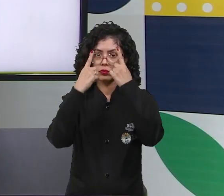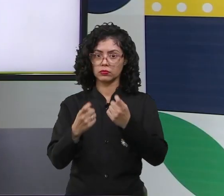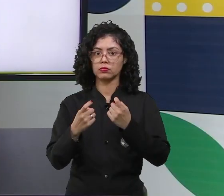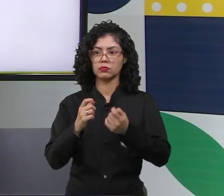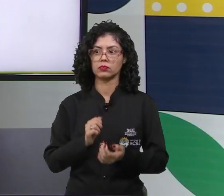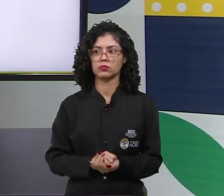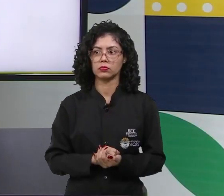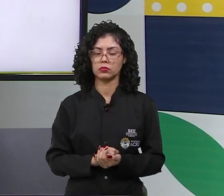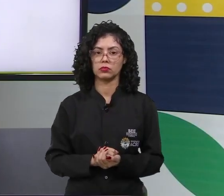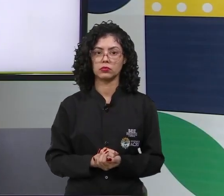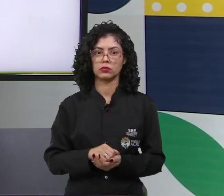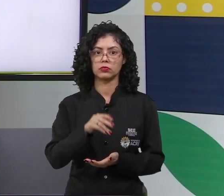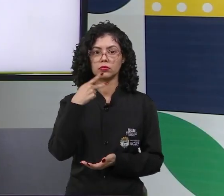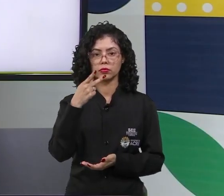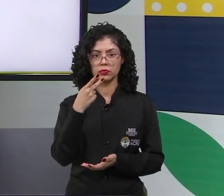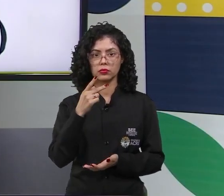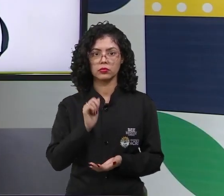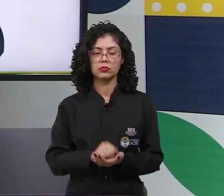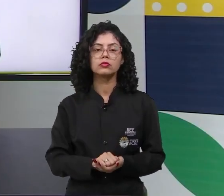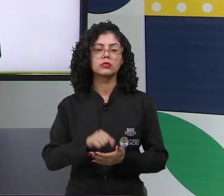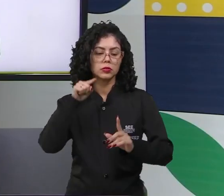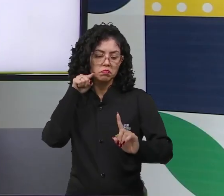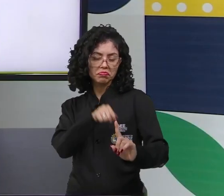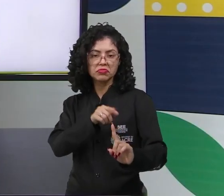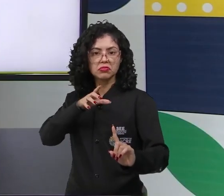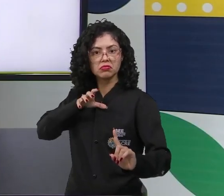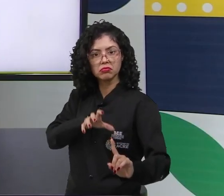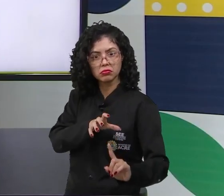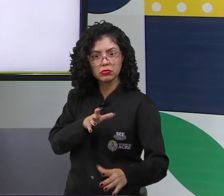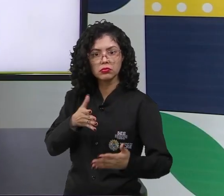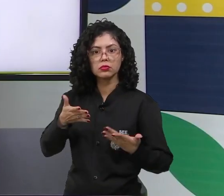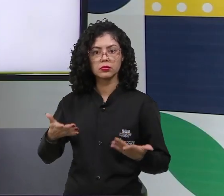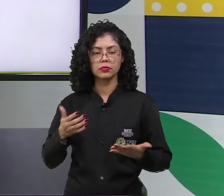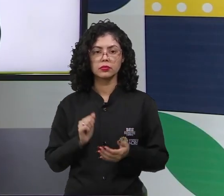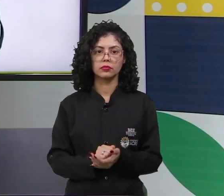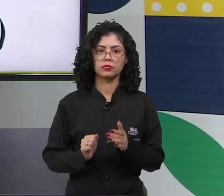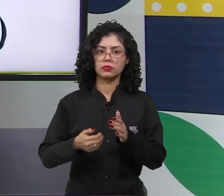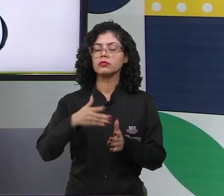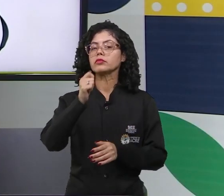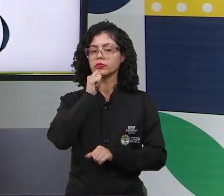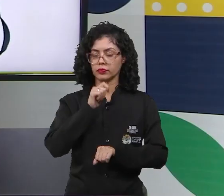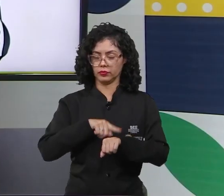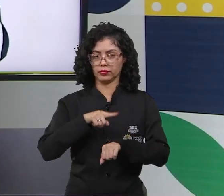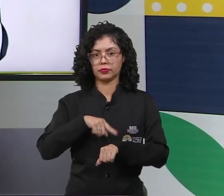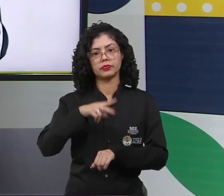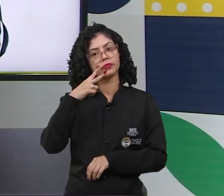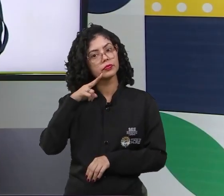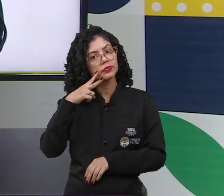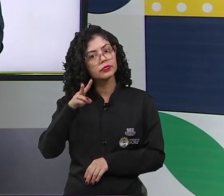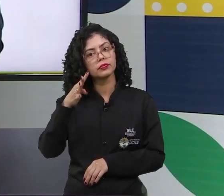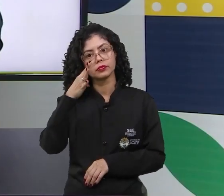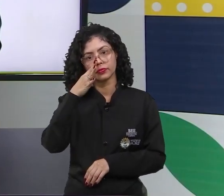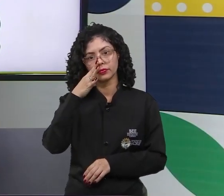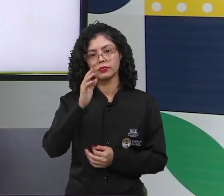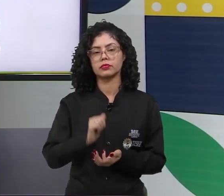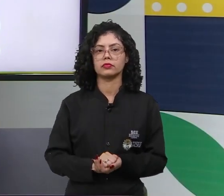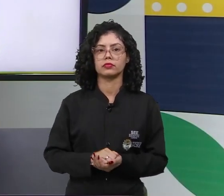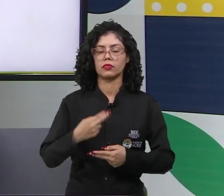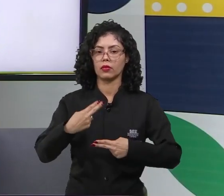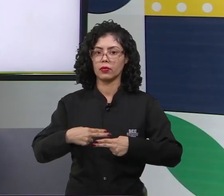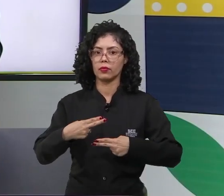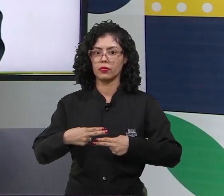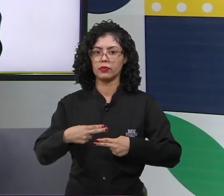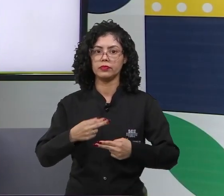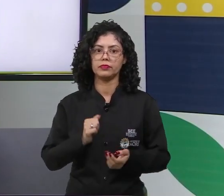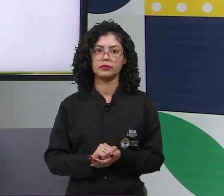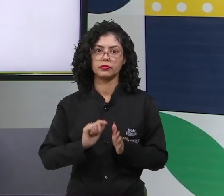violência, da fala, da imposição. Durante muito tempo nós assistimos filmes e novelas em